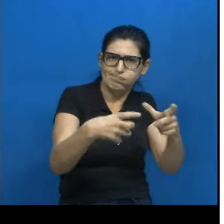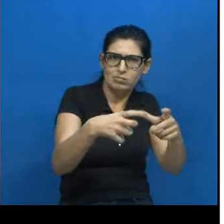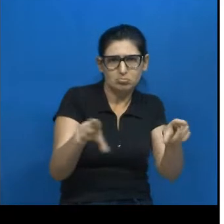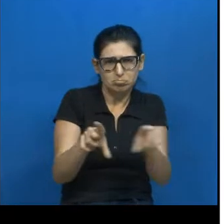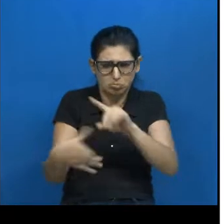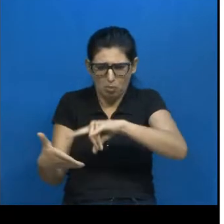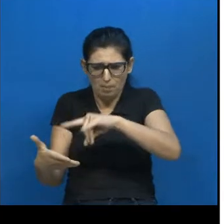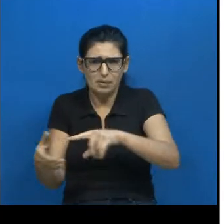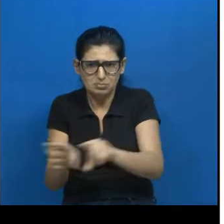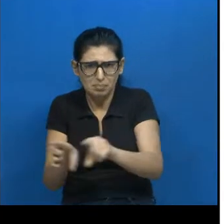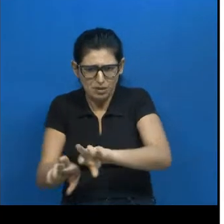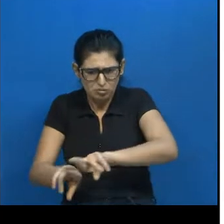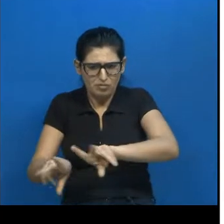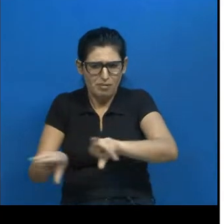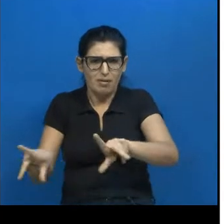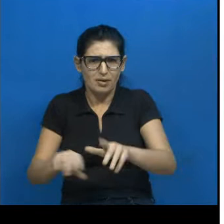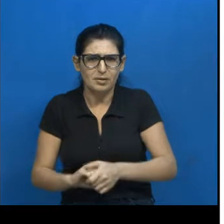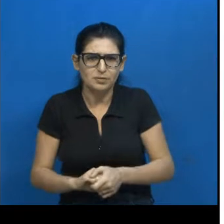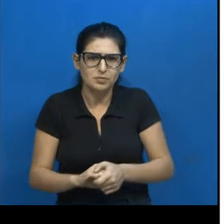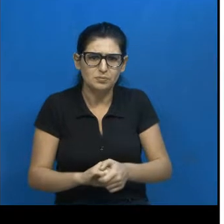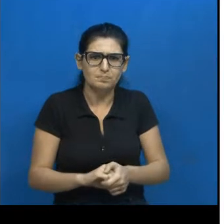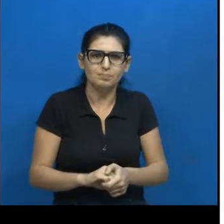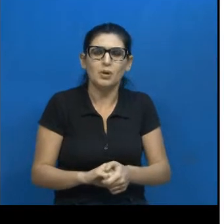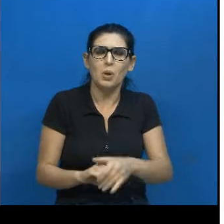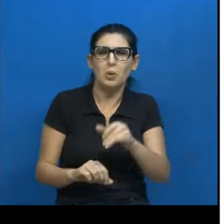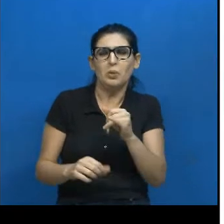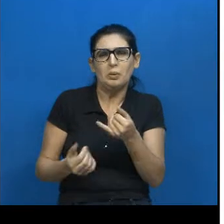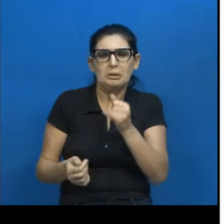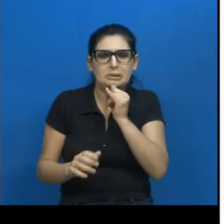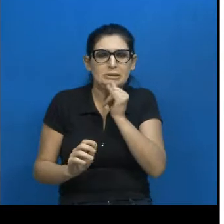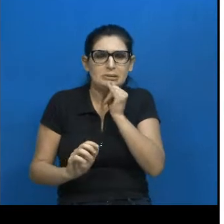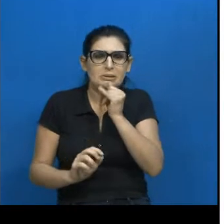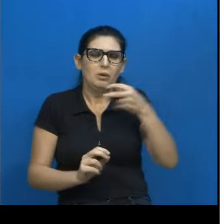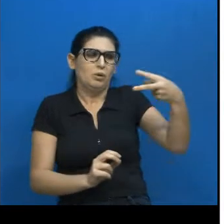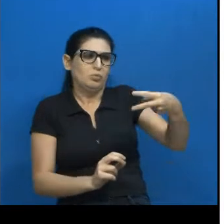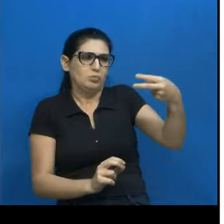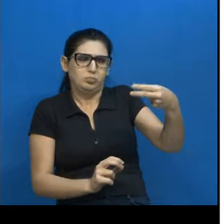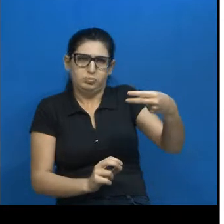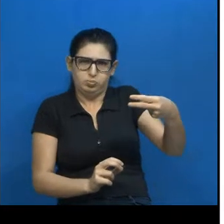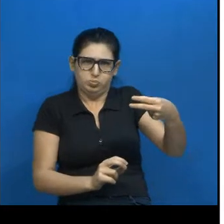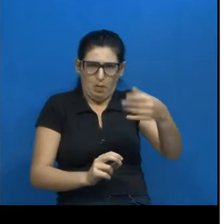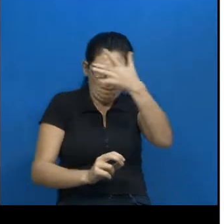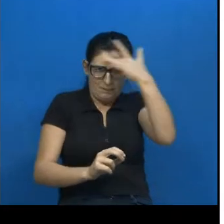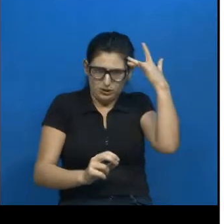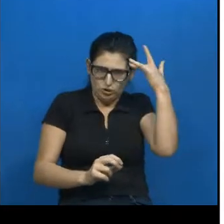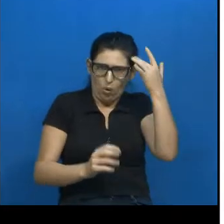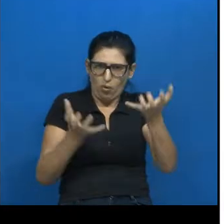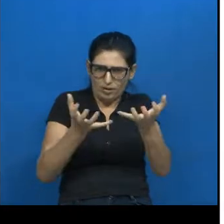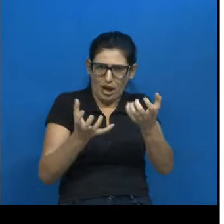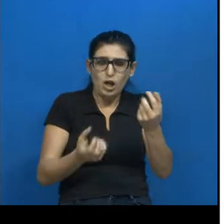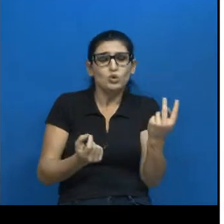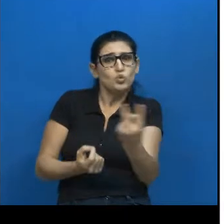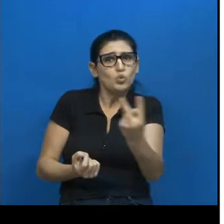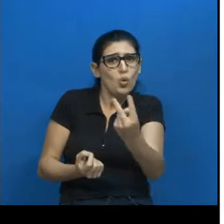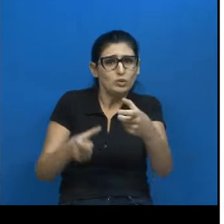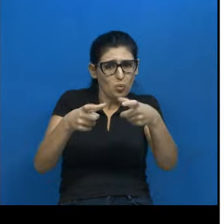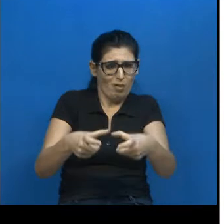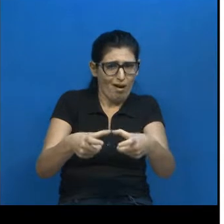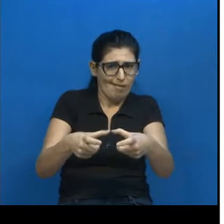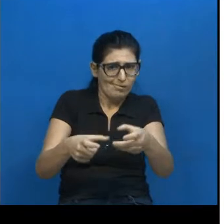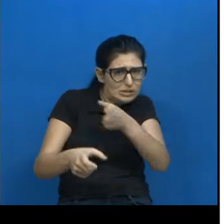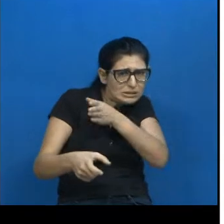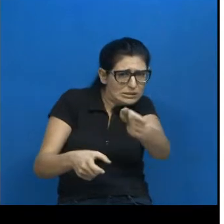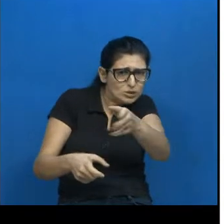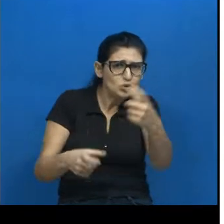que quando a gente fez o par dele, que ele sai de um local, de uma origem, e aquele ônibus, por exemplo,